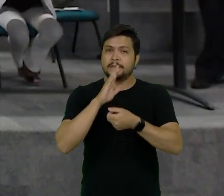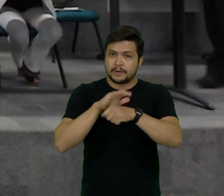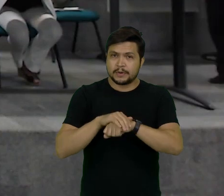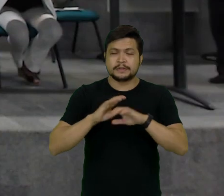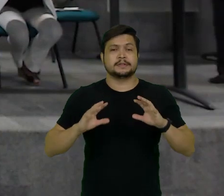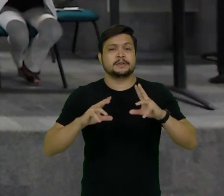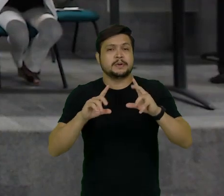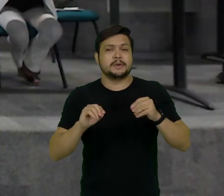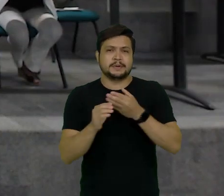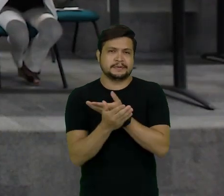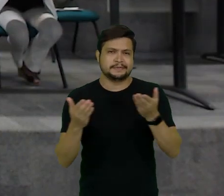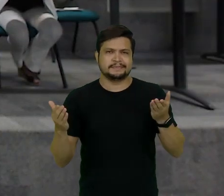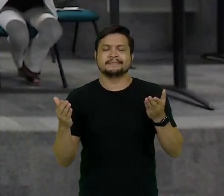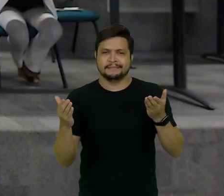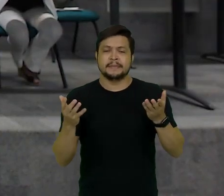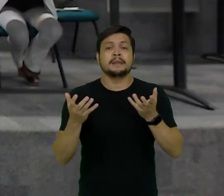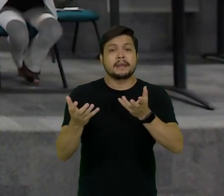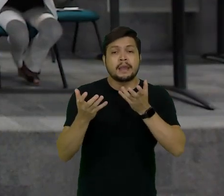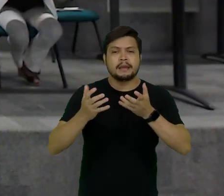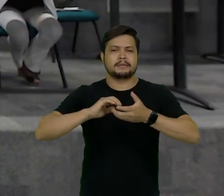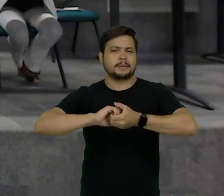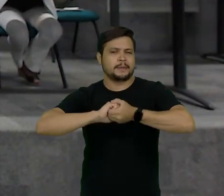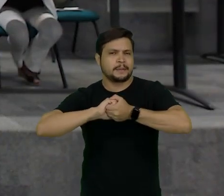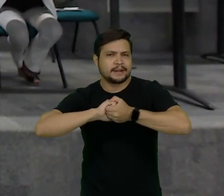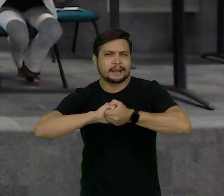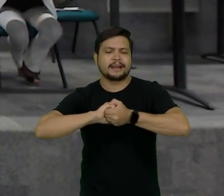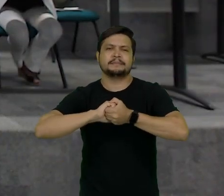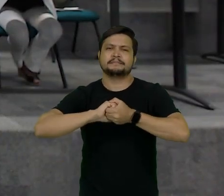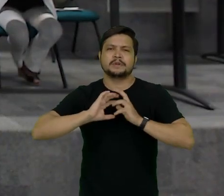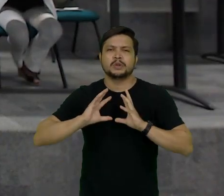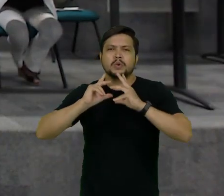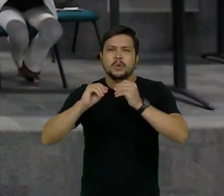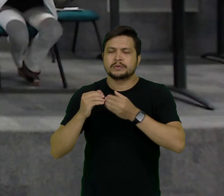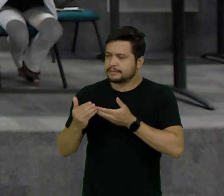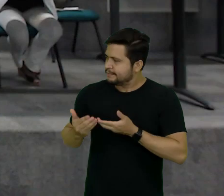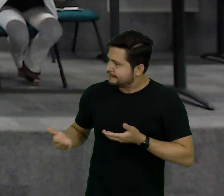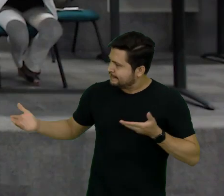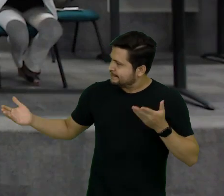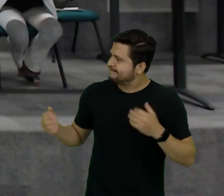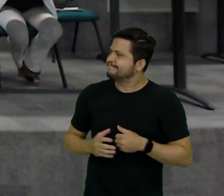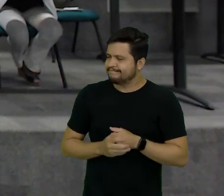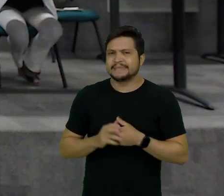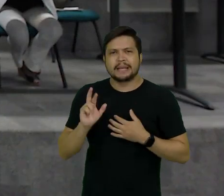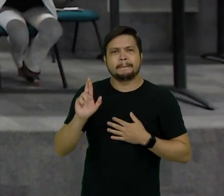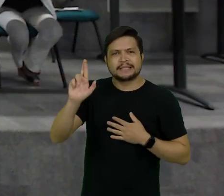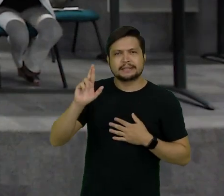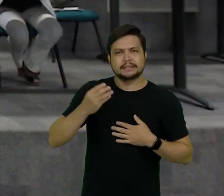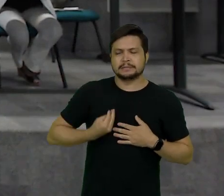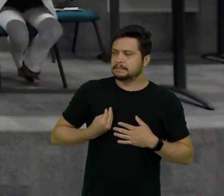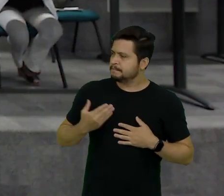Boa noite a todos e todas. Queria cumprimentar a todos na mesa na presença da professora